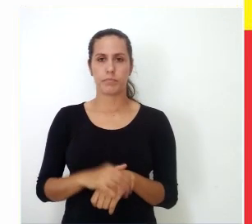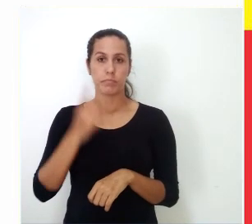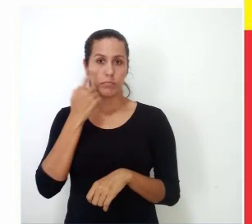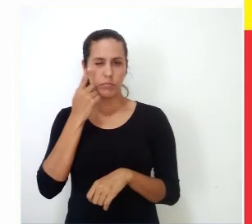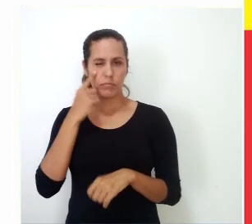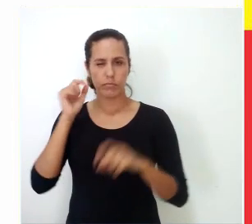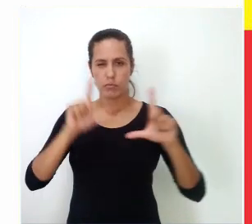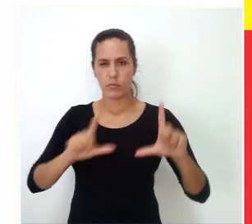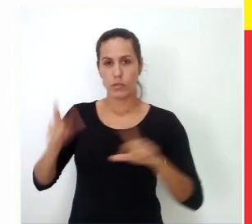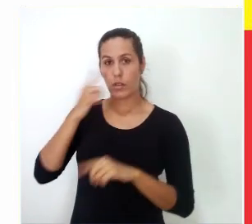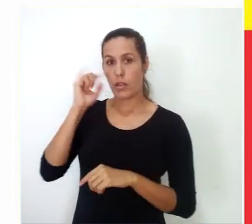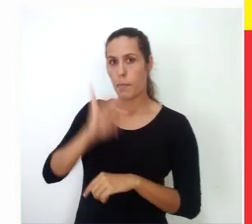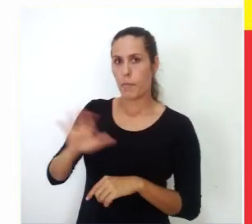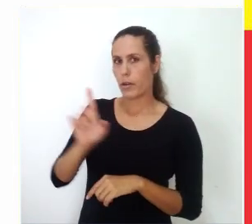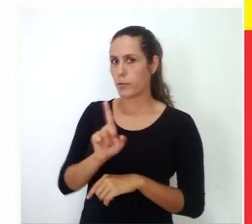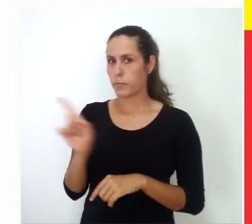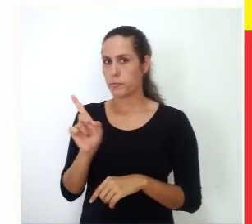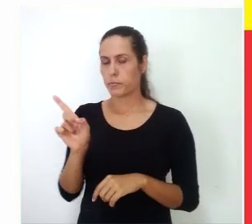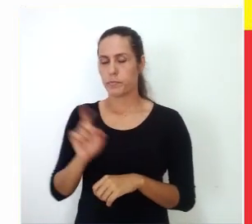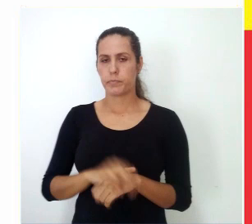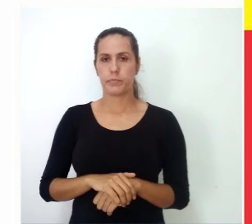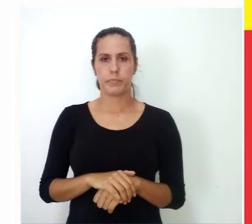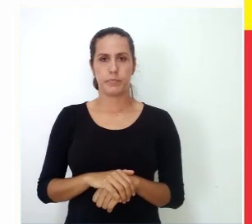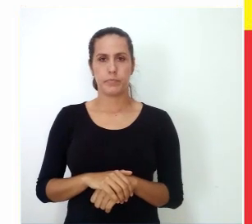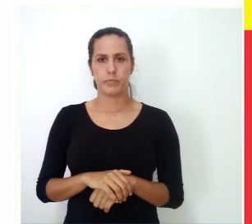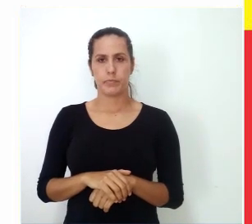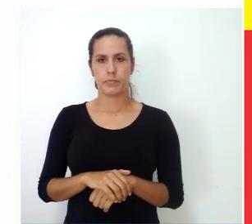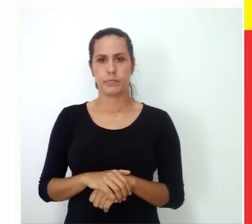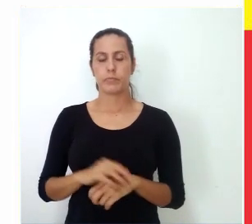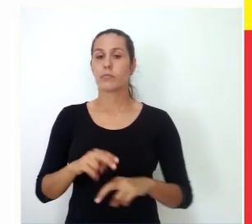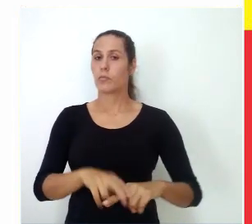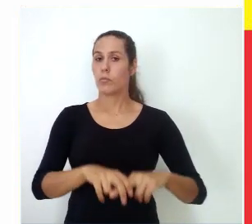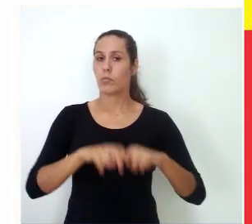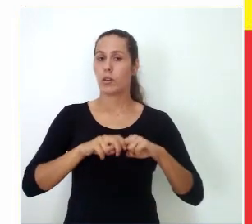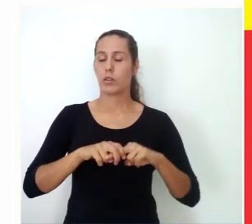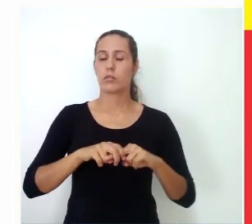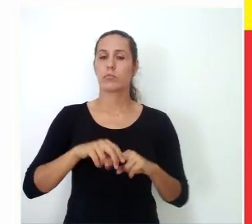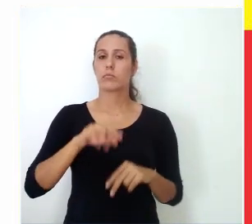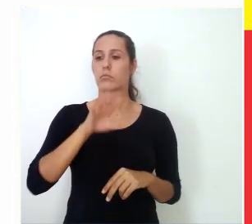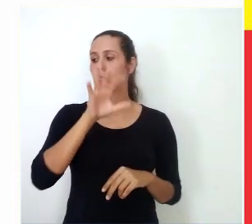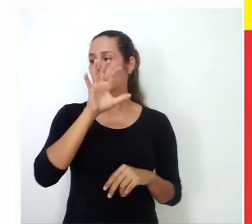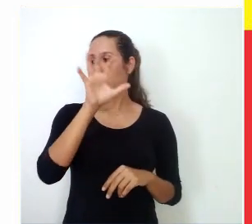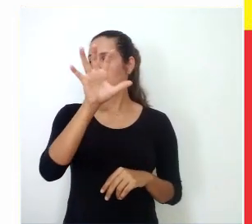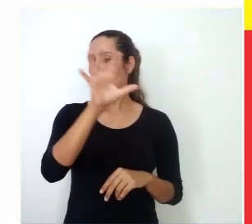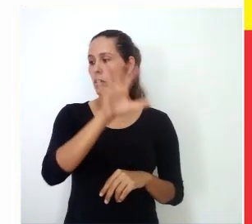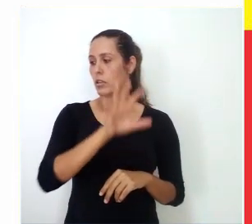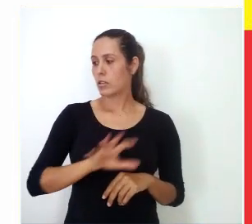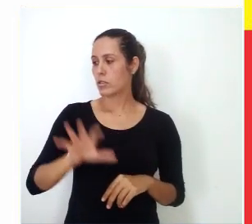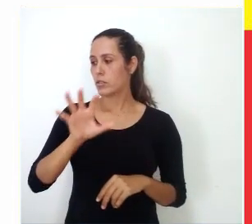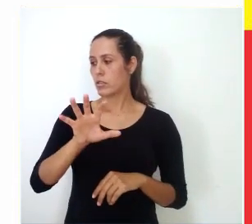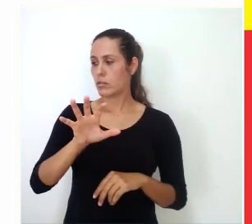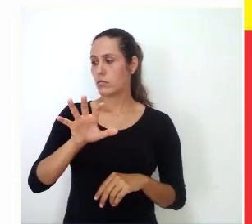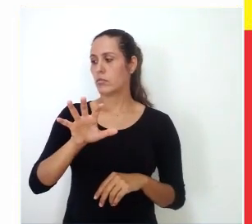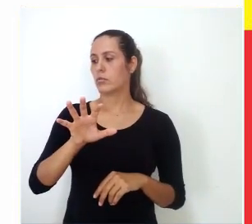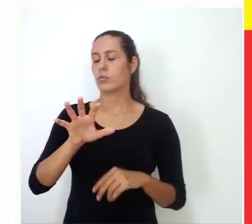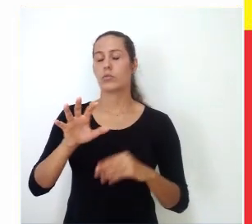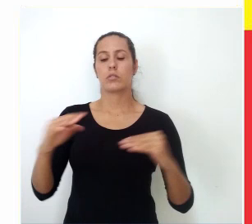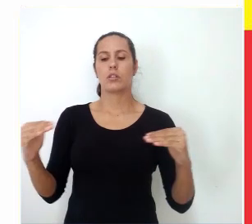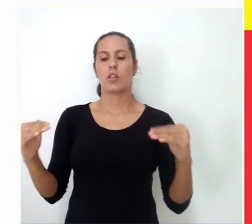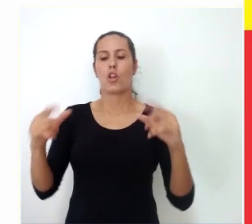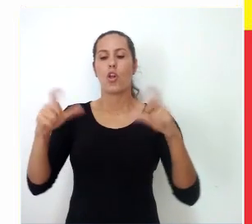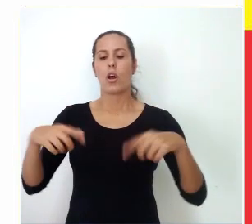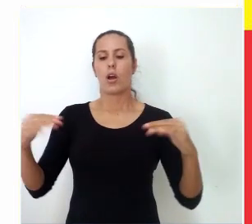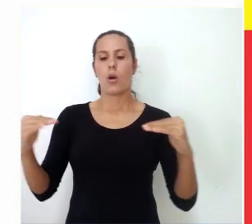vai para a imagem a seguir. É justamente na região onde há um encontro